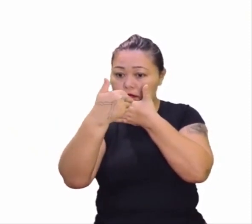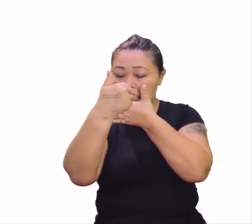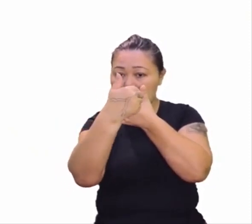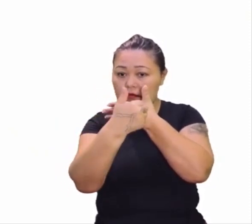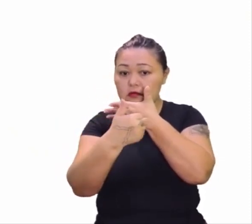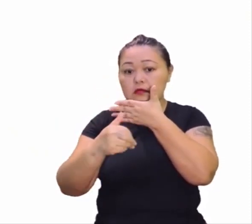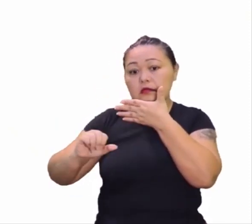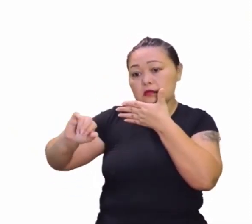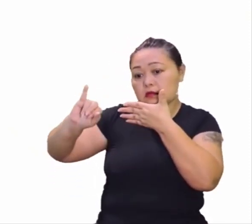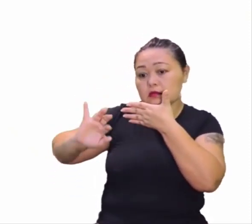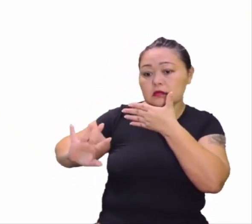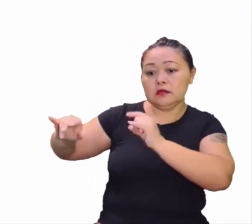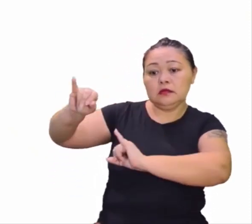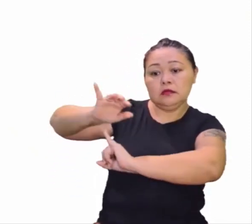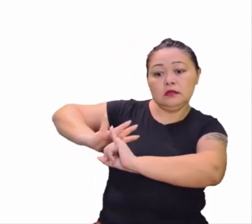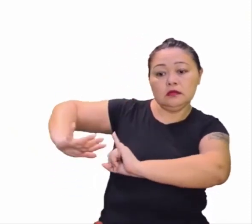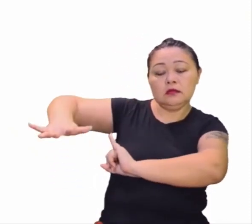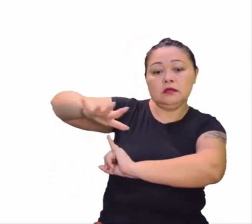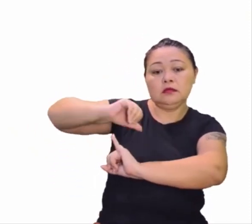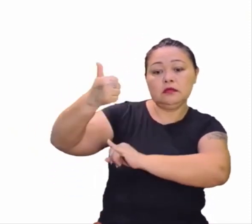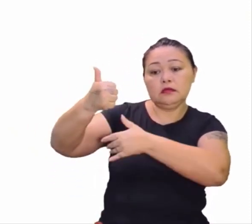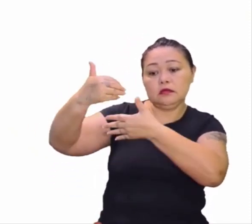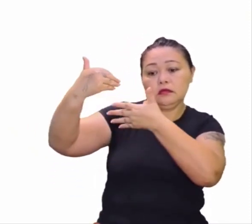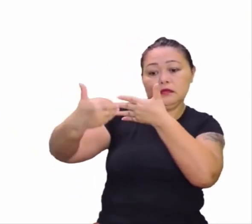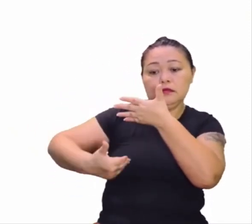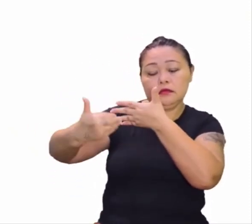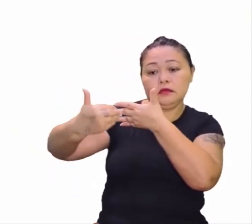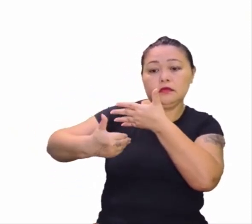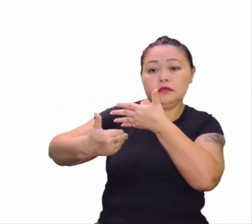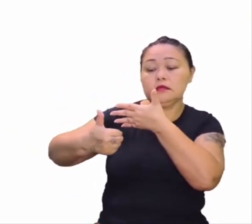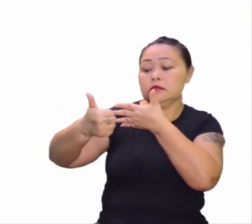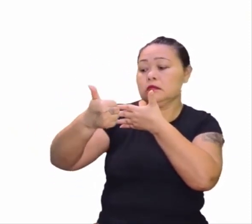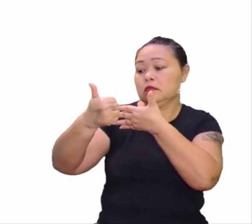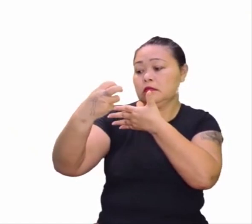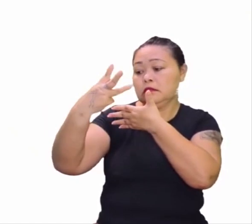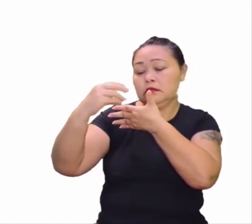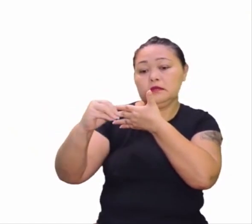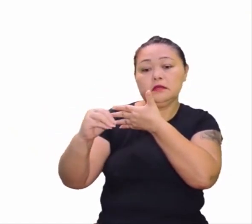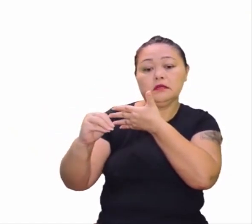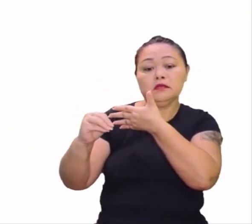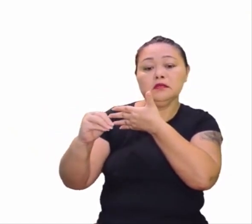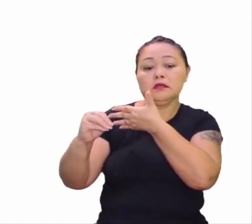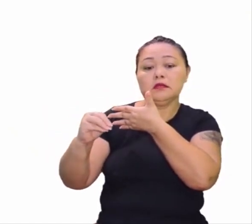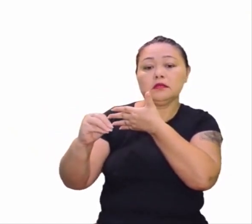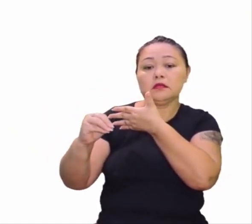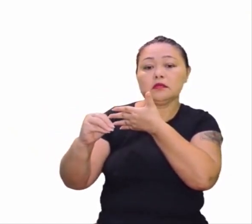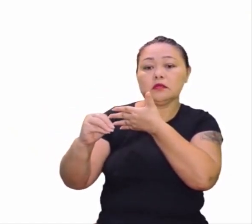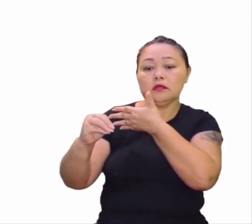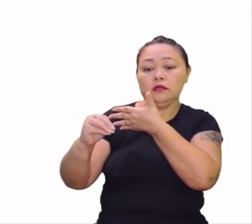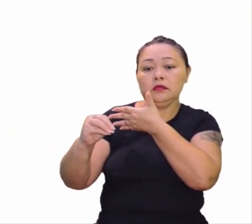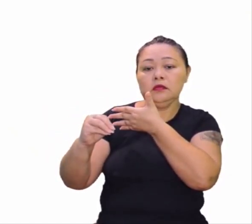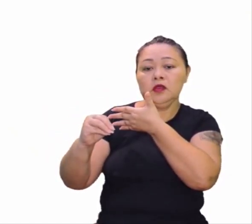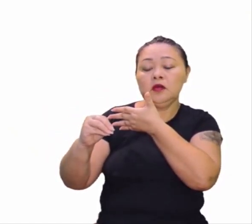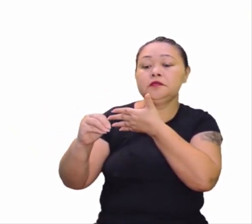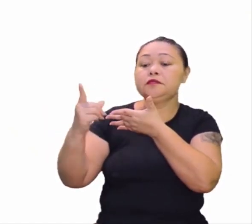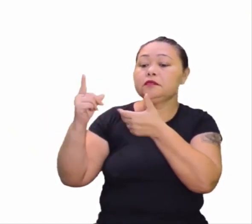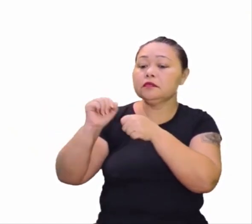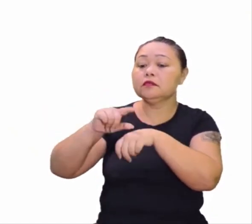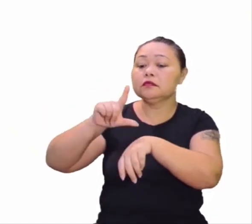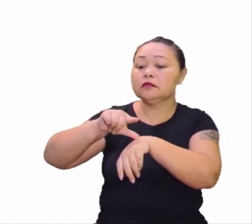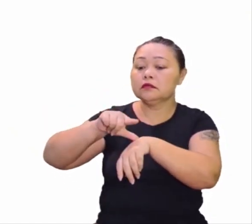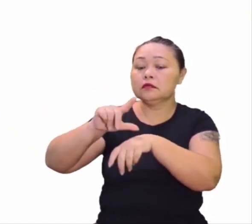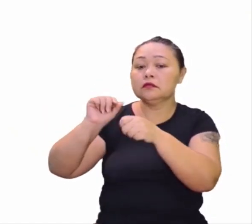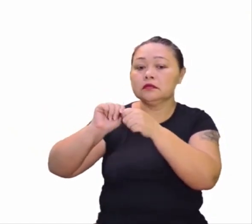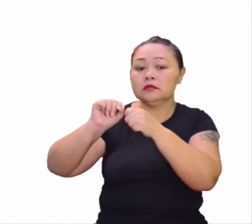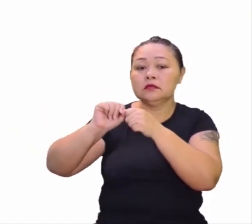de Fernando de Noronha, que é o primeiro fuso do Brasil, é o grau 30 do fuso horário. Aqui no horário oficial do